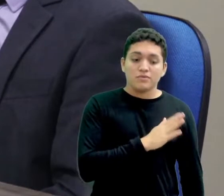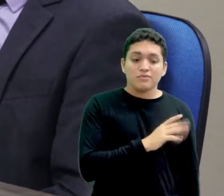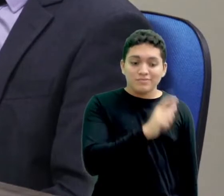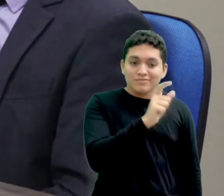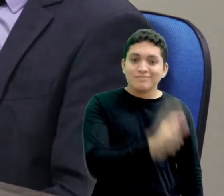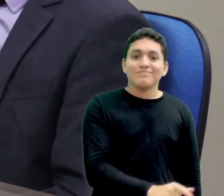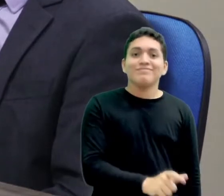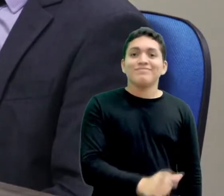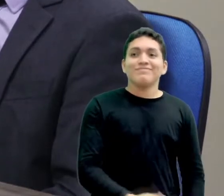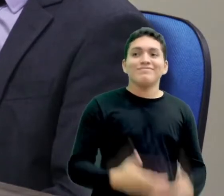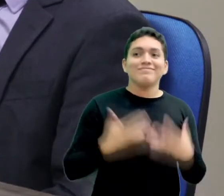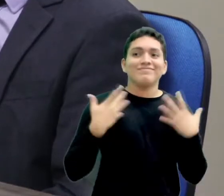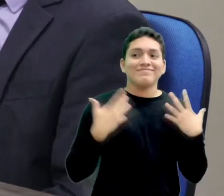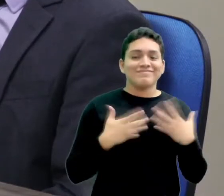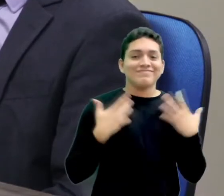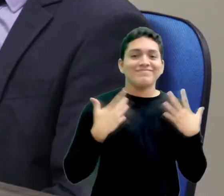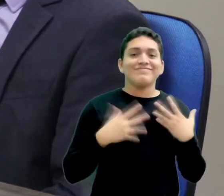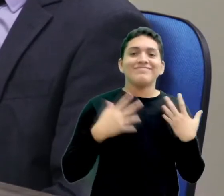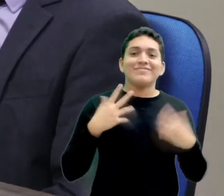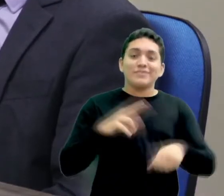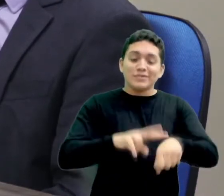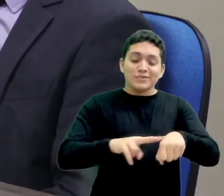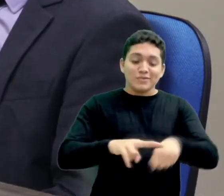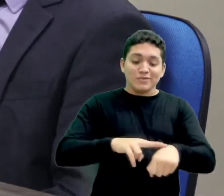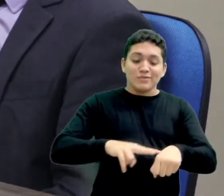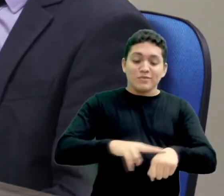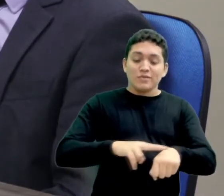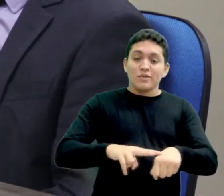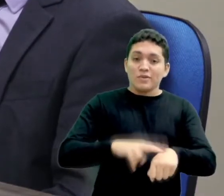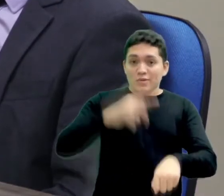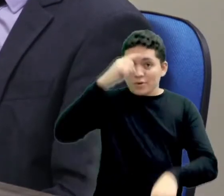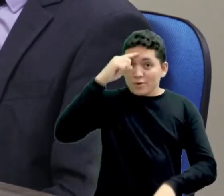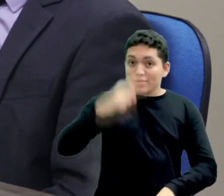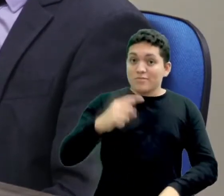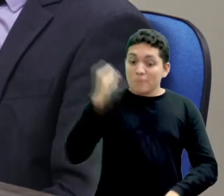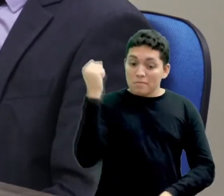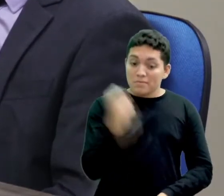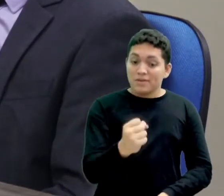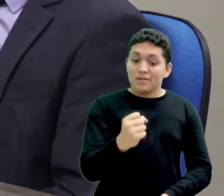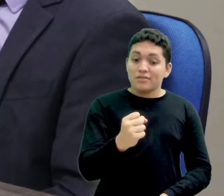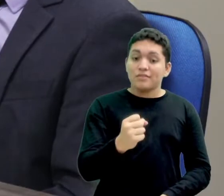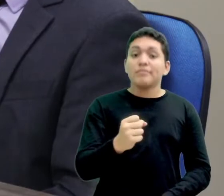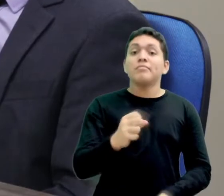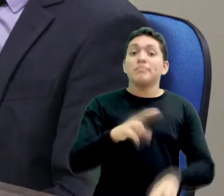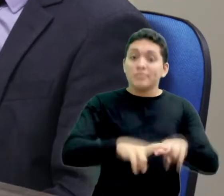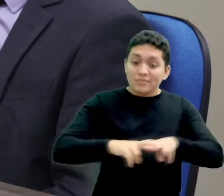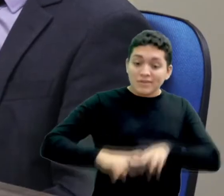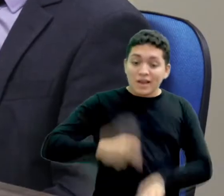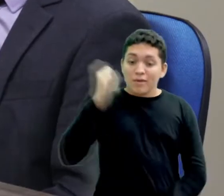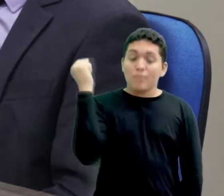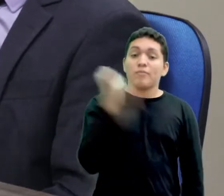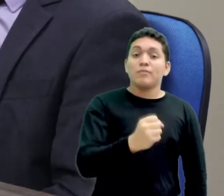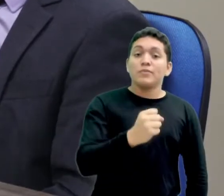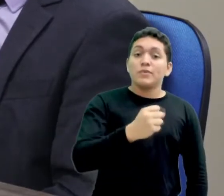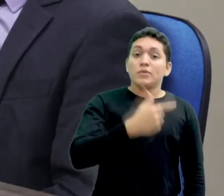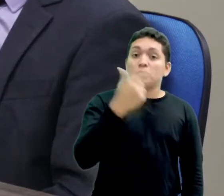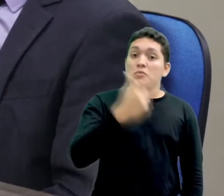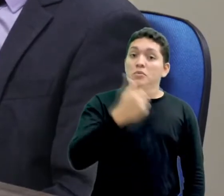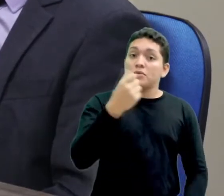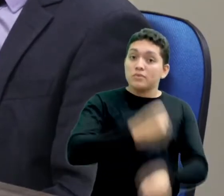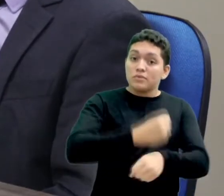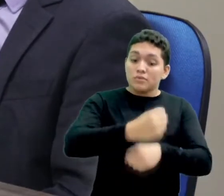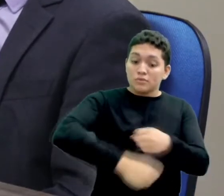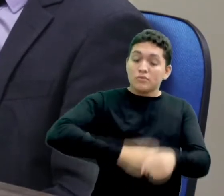estiver alegre de vinho, e eu der uma ordem para matá-lo, então matem-no. Então, durante 2 anos,